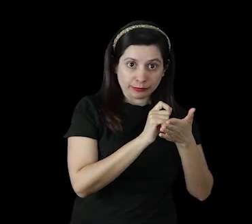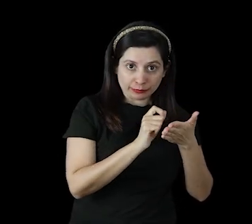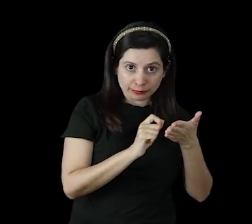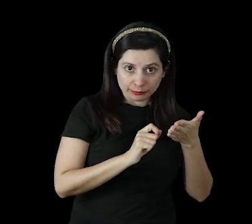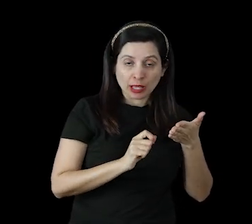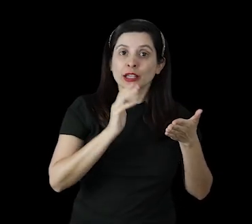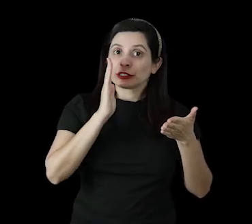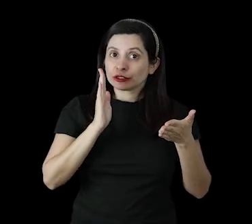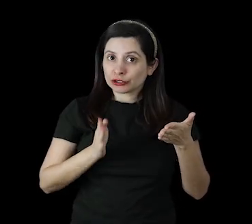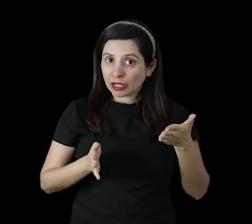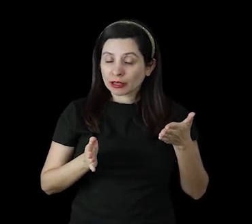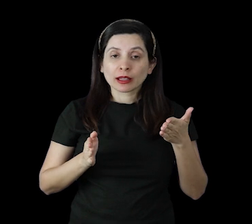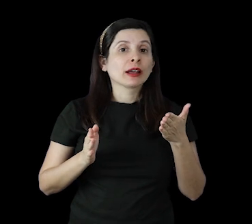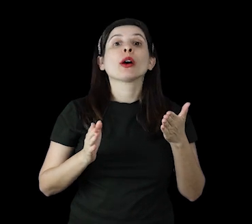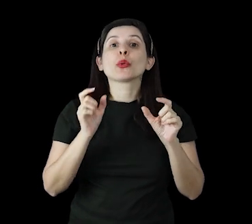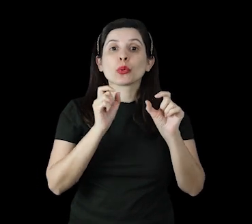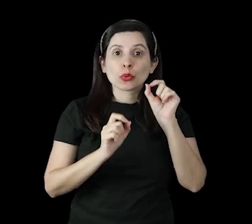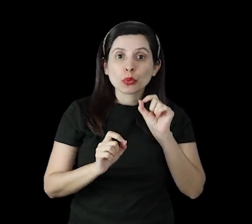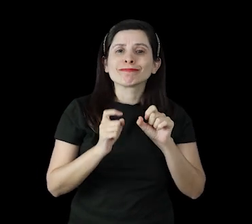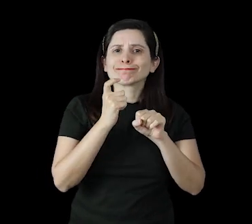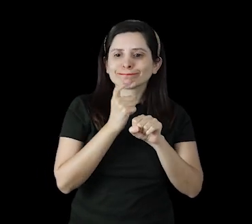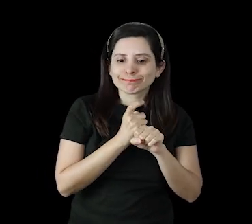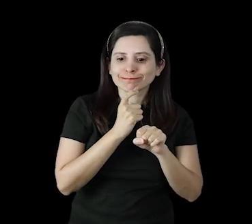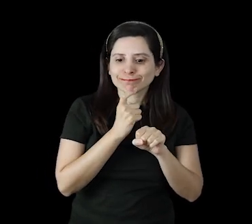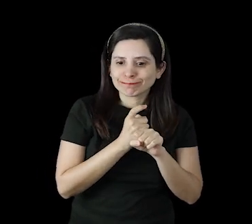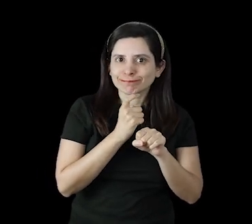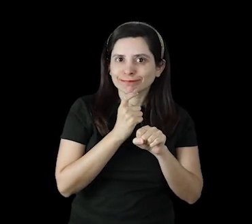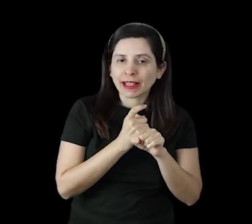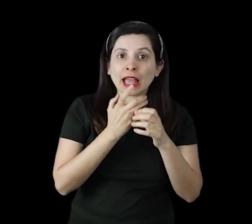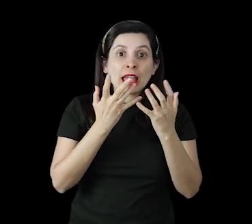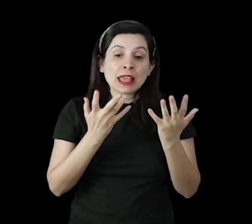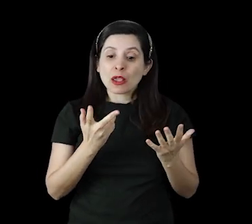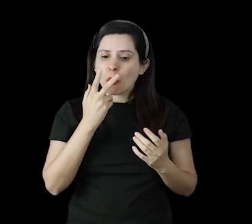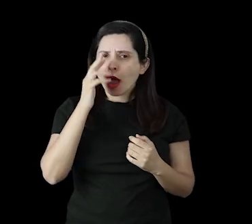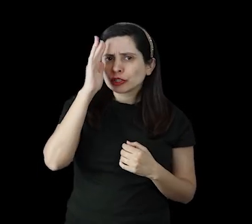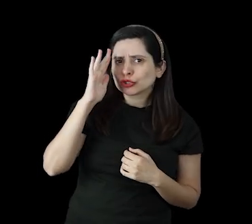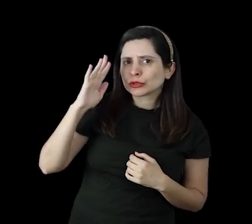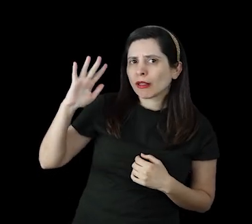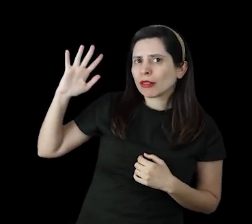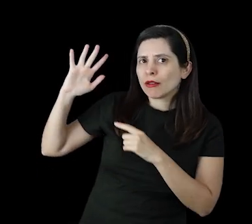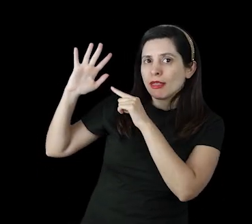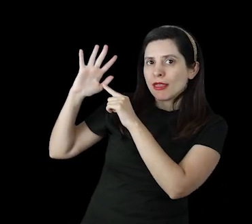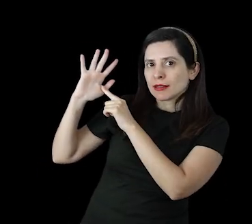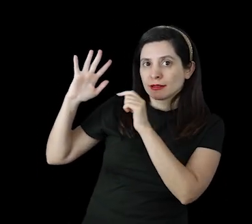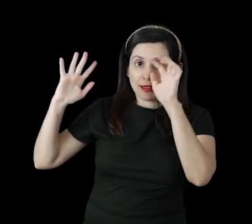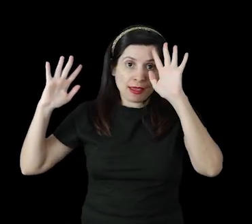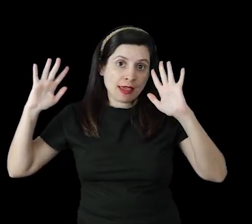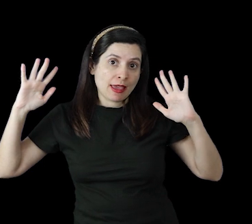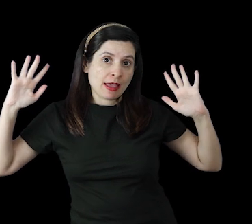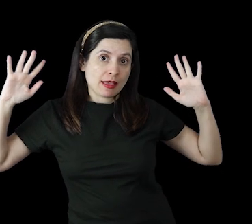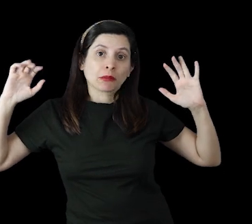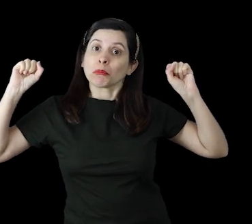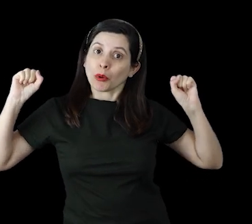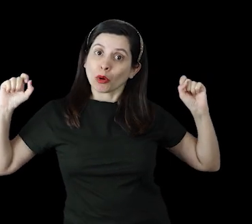que você já está totalmente engessado, e eu acho que as teorias elas se comunicam. Então a gente pode